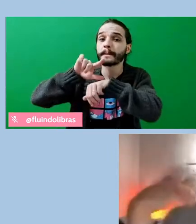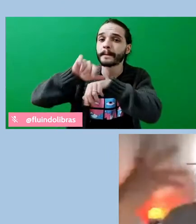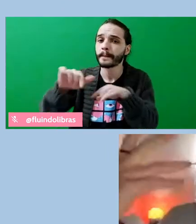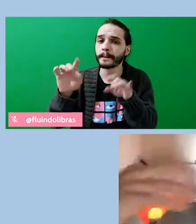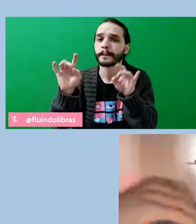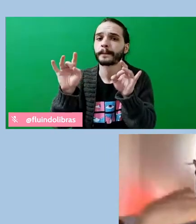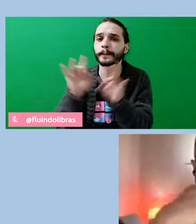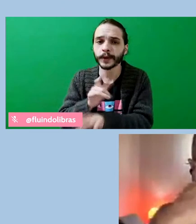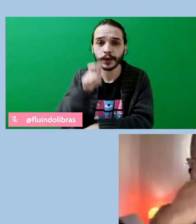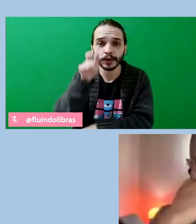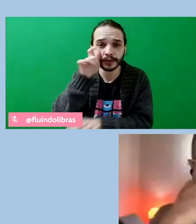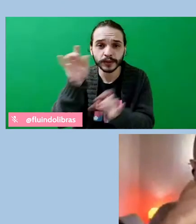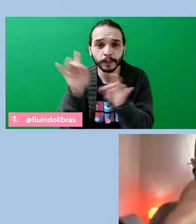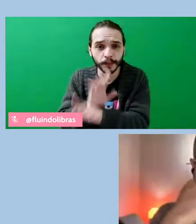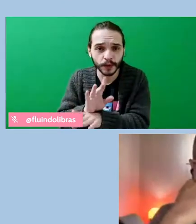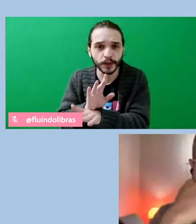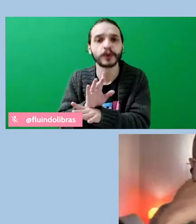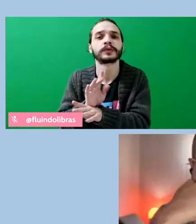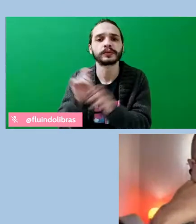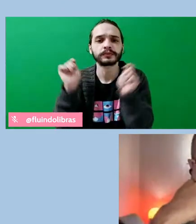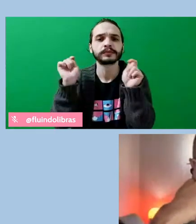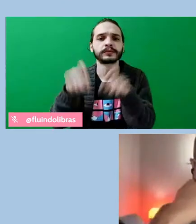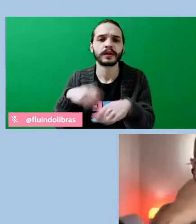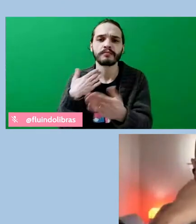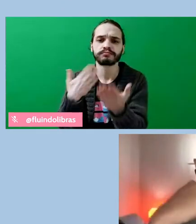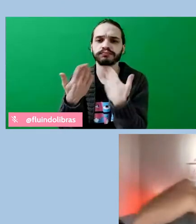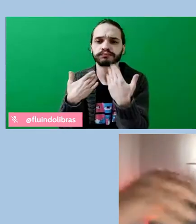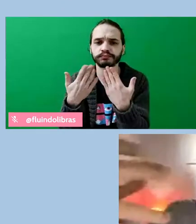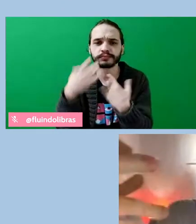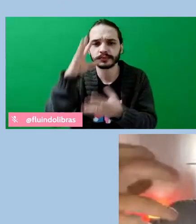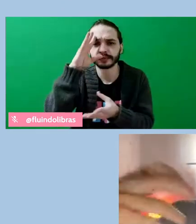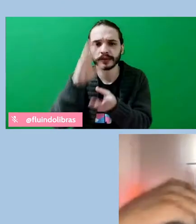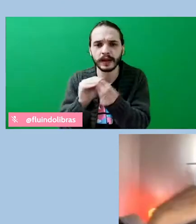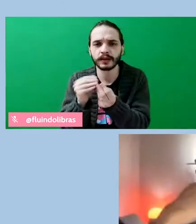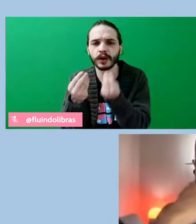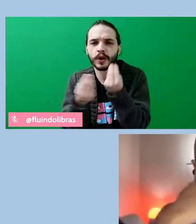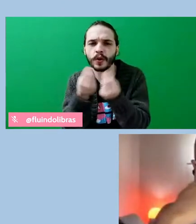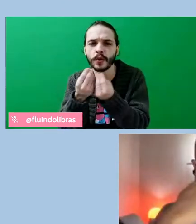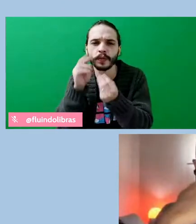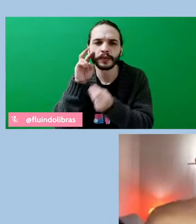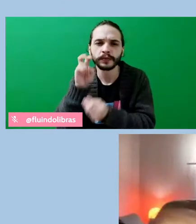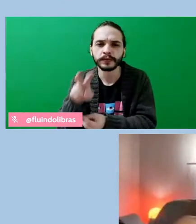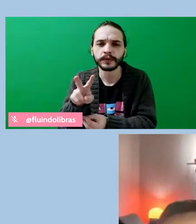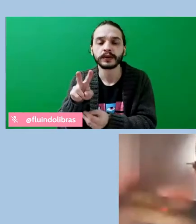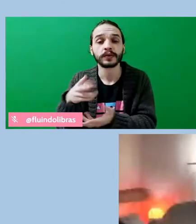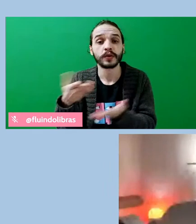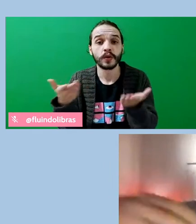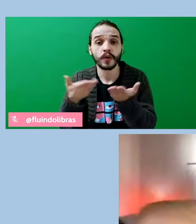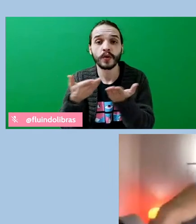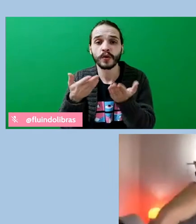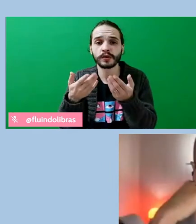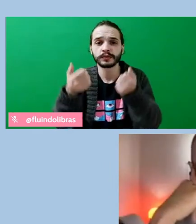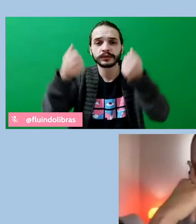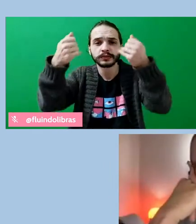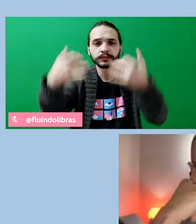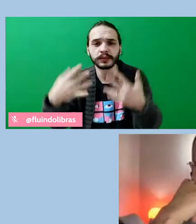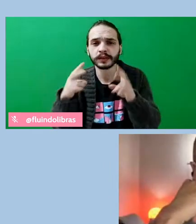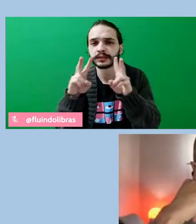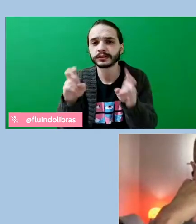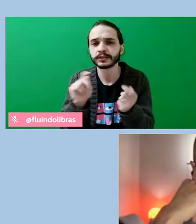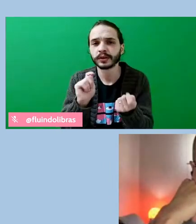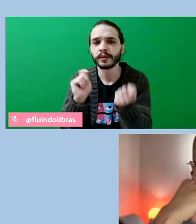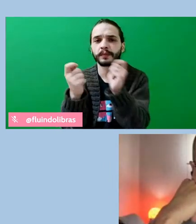de ideia, ventilar um pouco do que a gente viu. Hoje a gente vai falar especificamente mais sobre adaptação, né, Sônia? Mas ao mesmo tempo é um processo